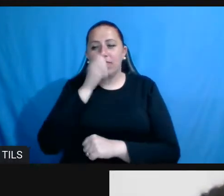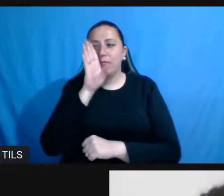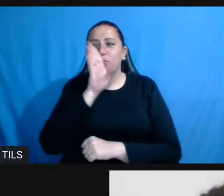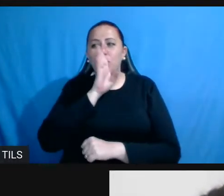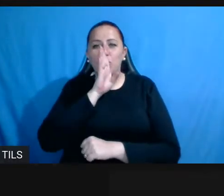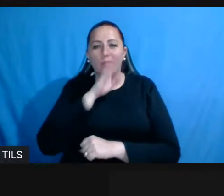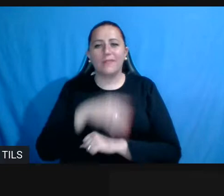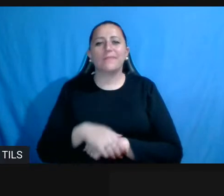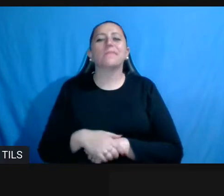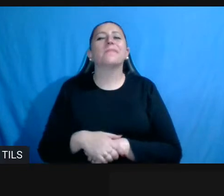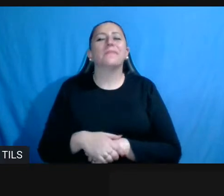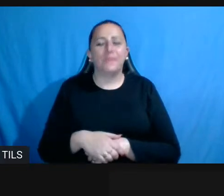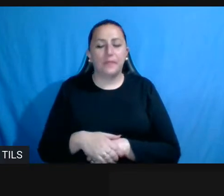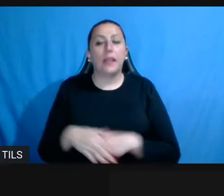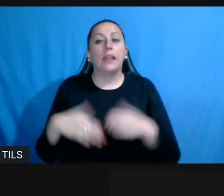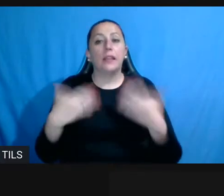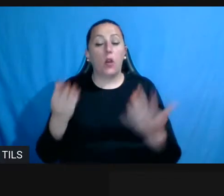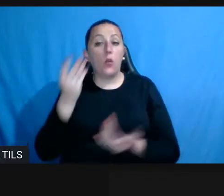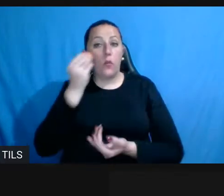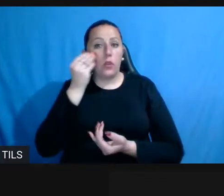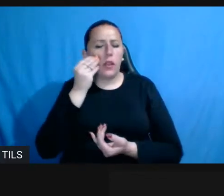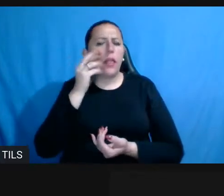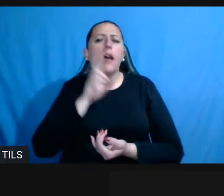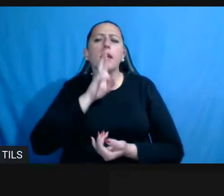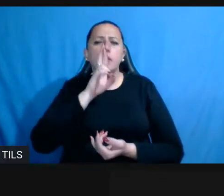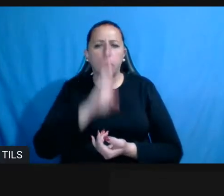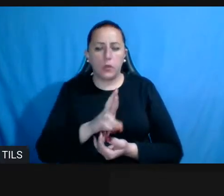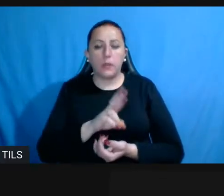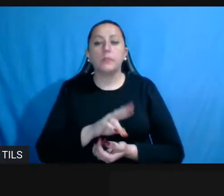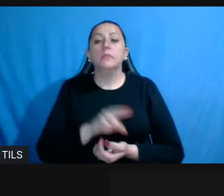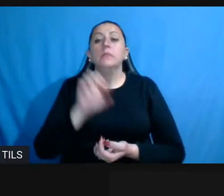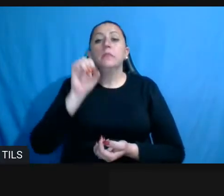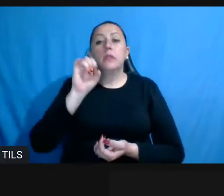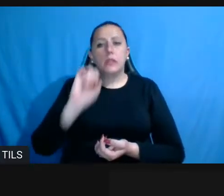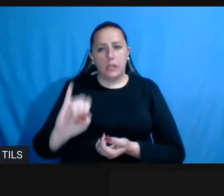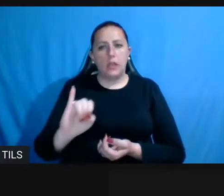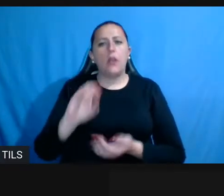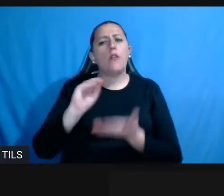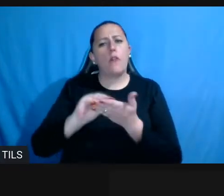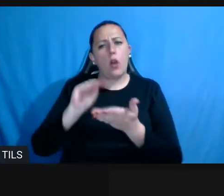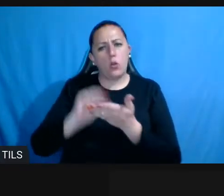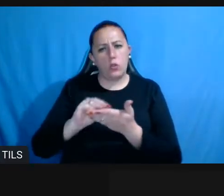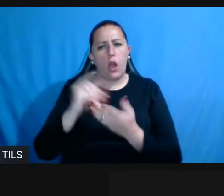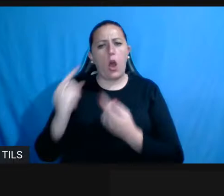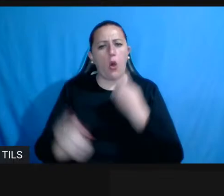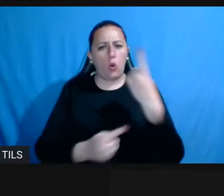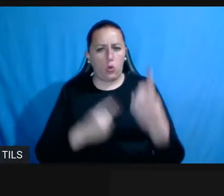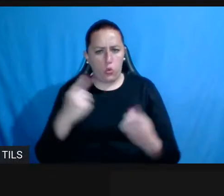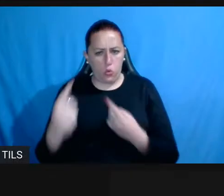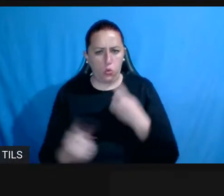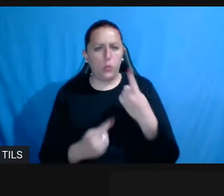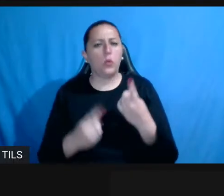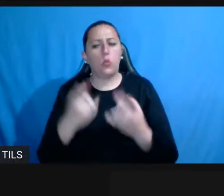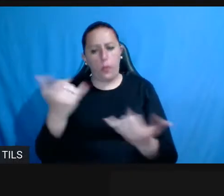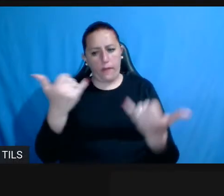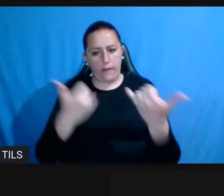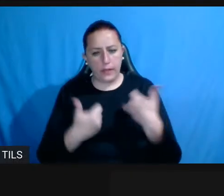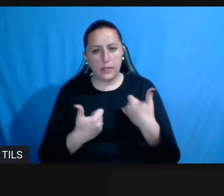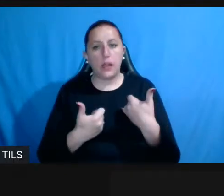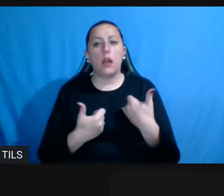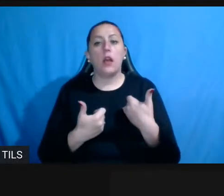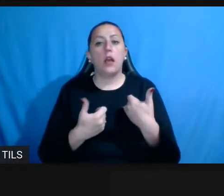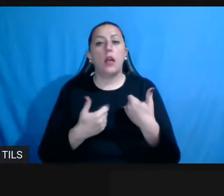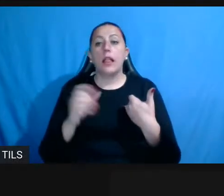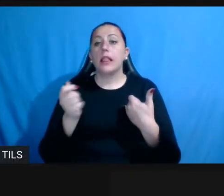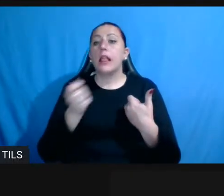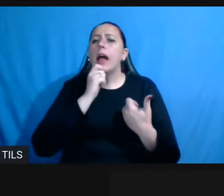Aqui, bom, eu vou tentar responder e depois tu me... Eu acho que uma eu não consegui pegar. Não aparece no Moodle